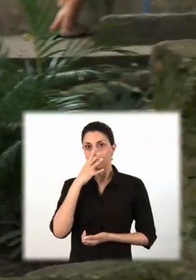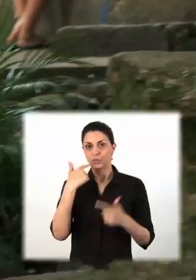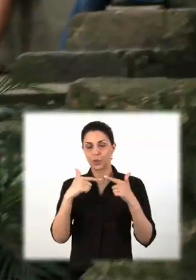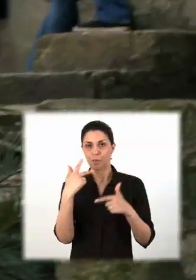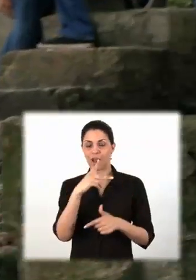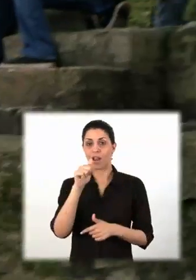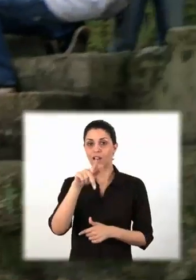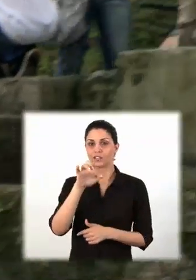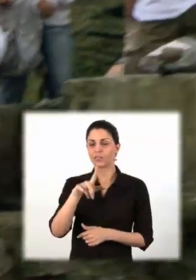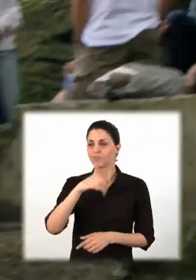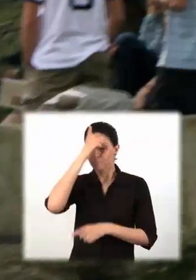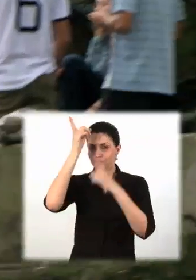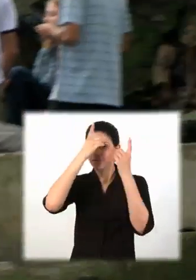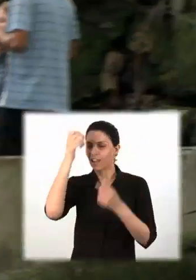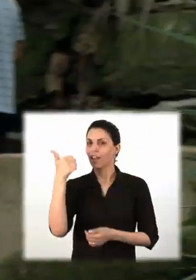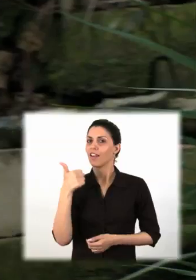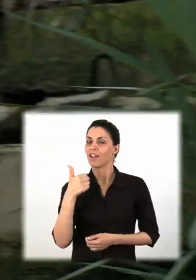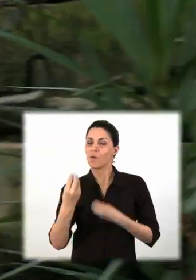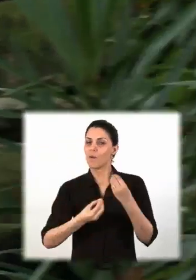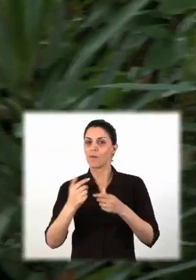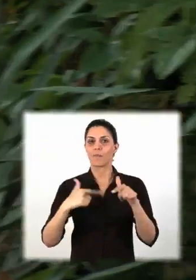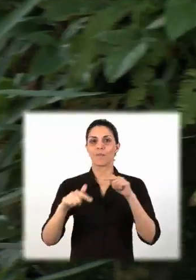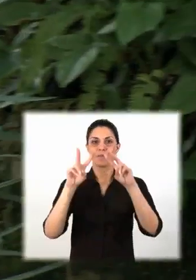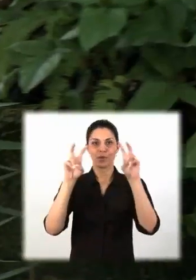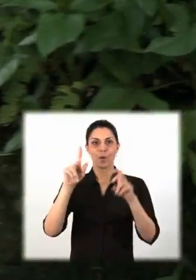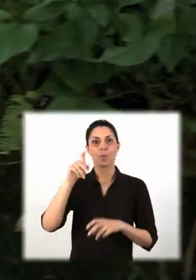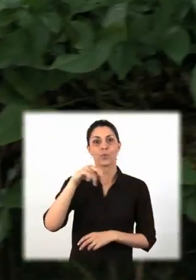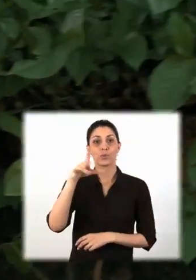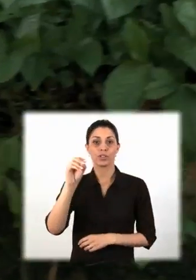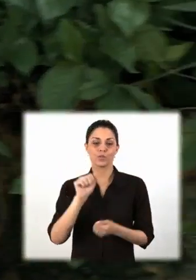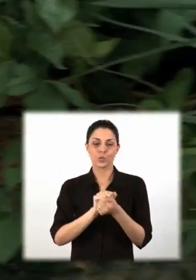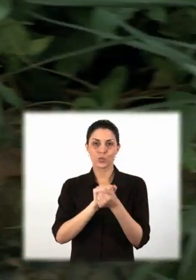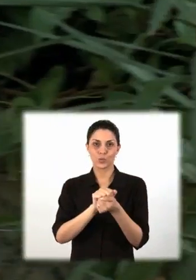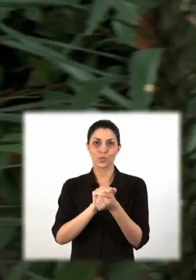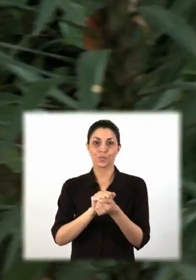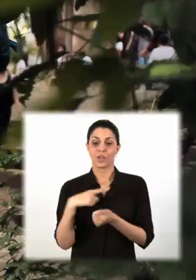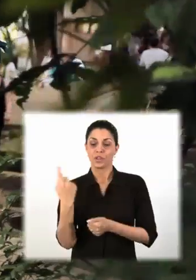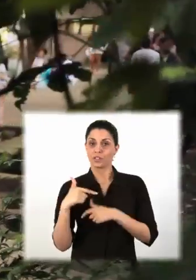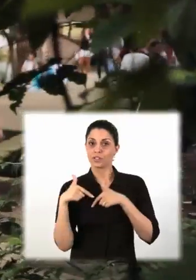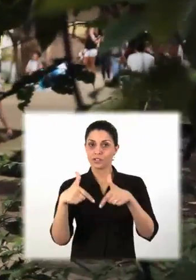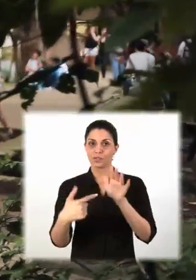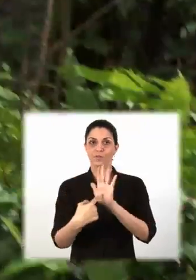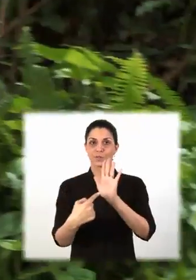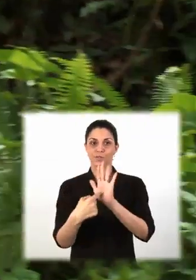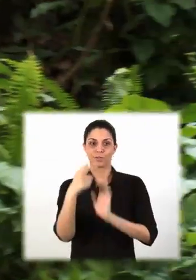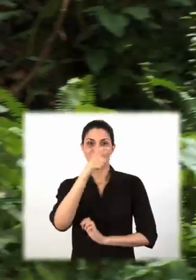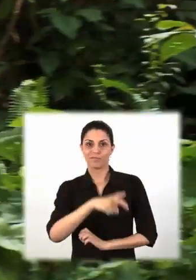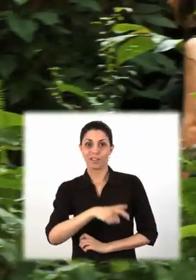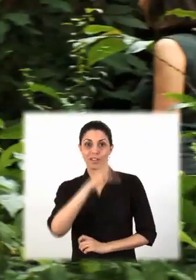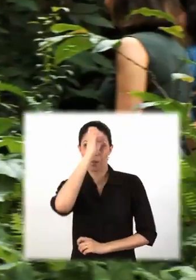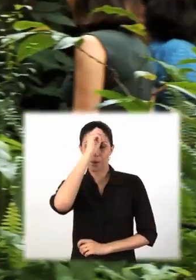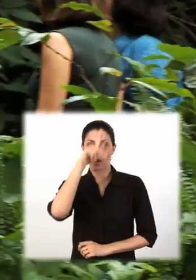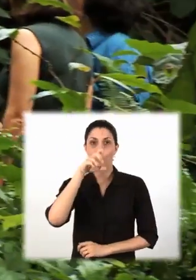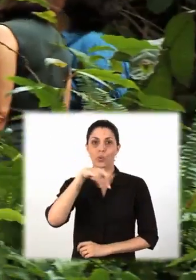Assistir ao trabalho da Ângela nos deu várias ideias legais de como trabalhar o tema pontuação com ela. As nossas ações vão mostrar a